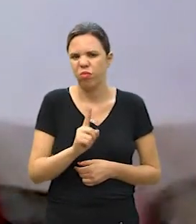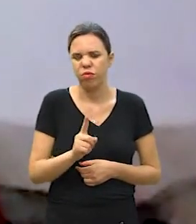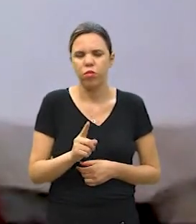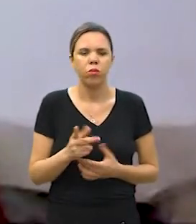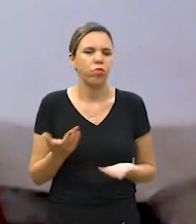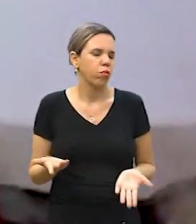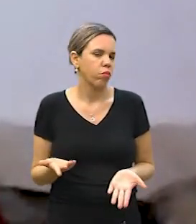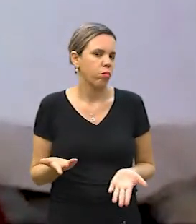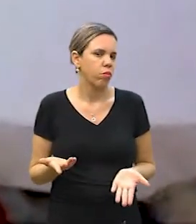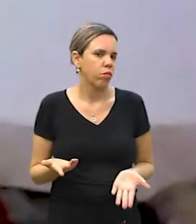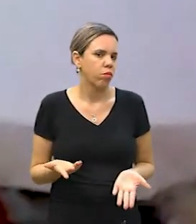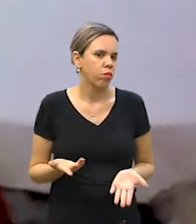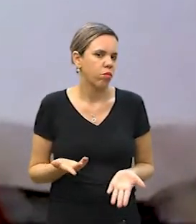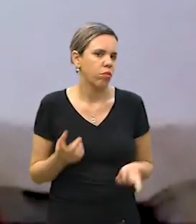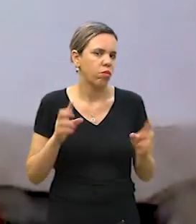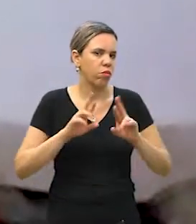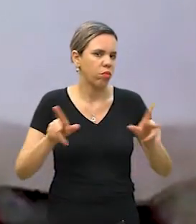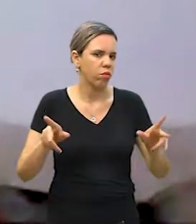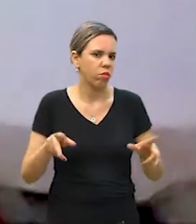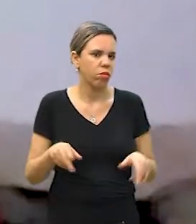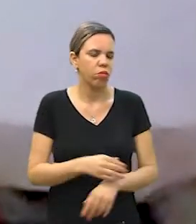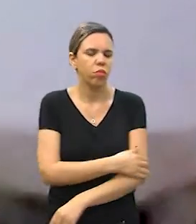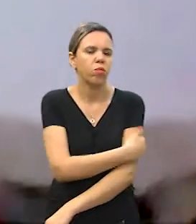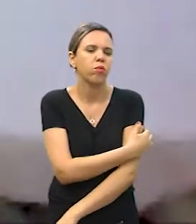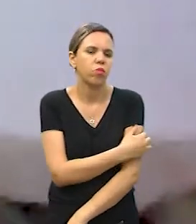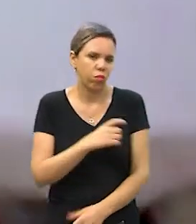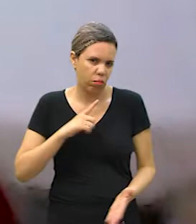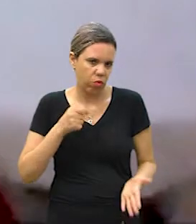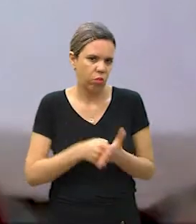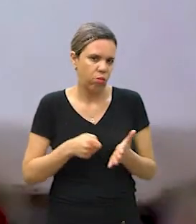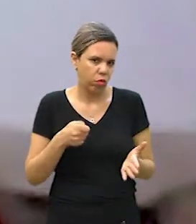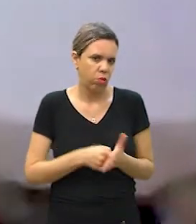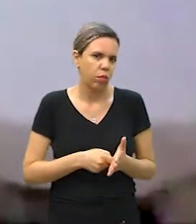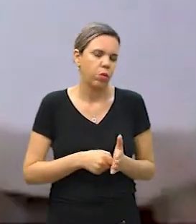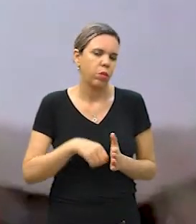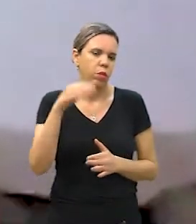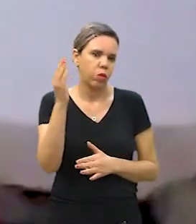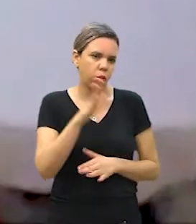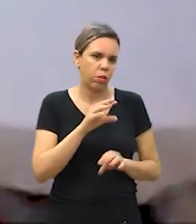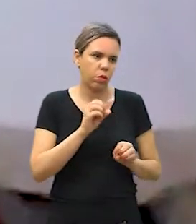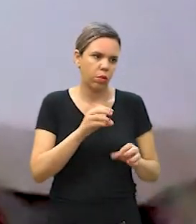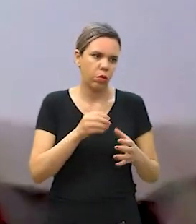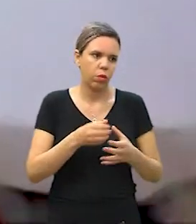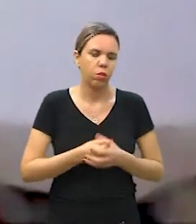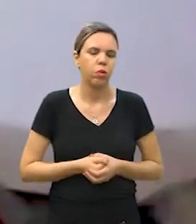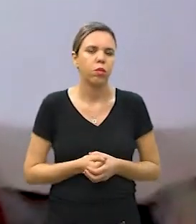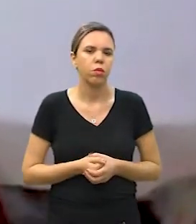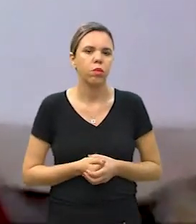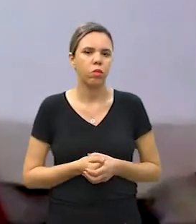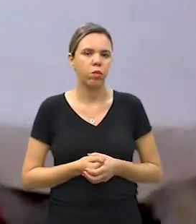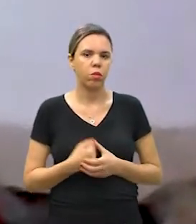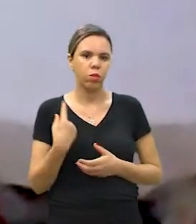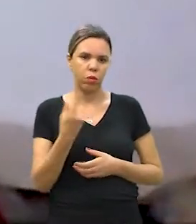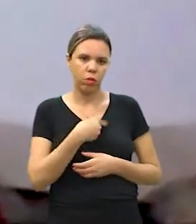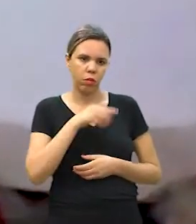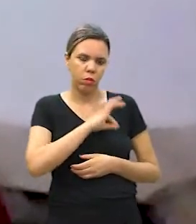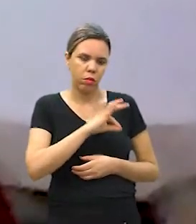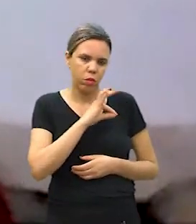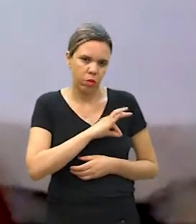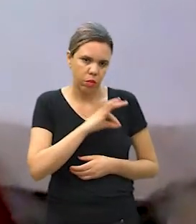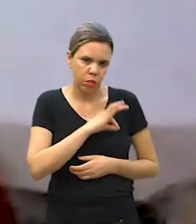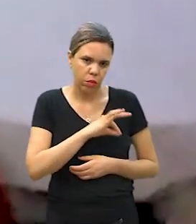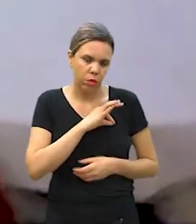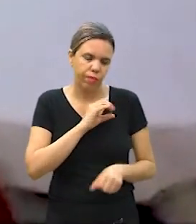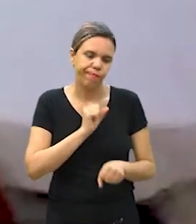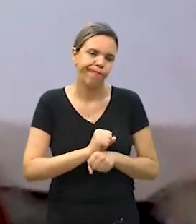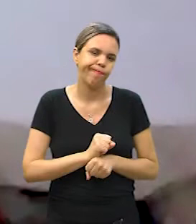não, né? A professora não, está muito diferente. Então, a gente tem essa luta no Plano Nacional de Educação e nossos salários